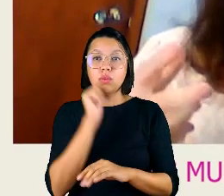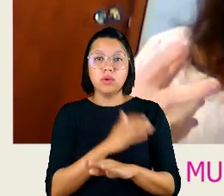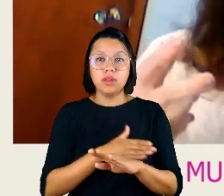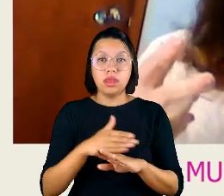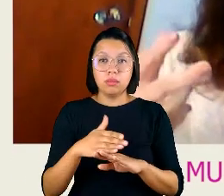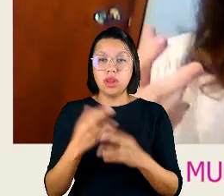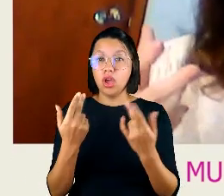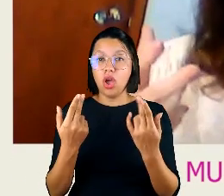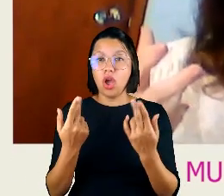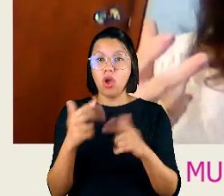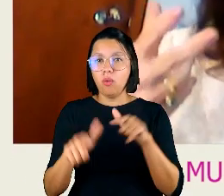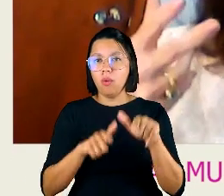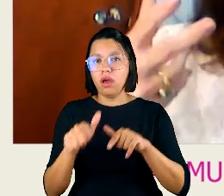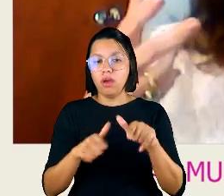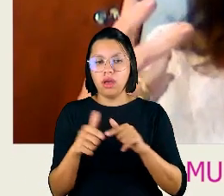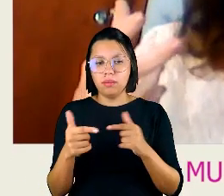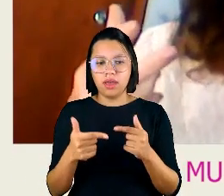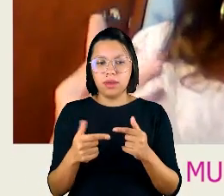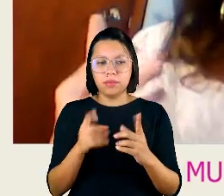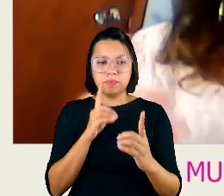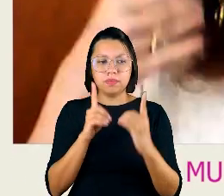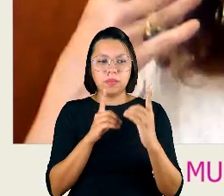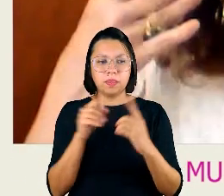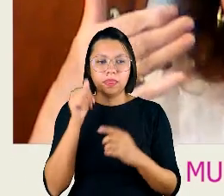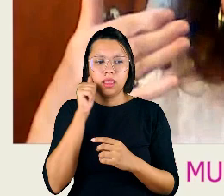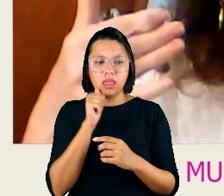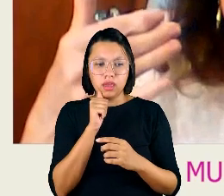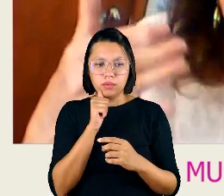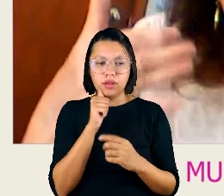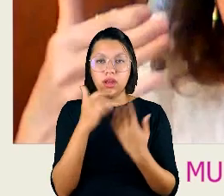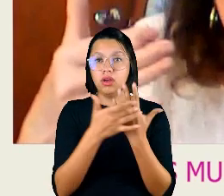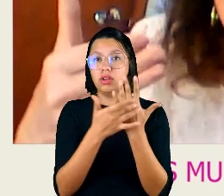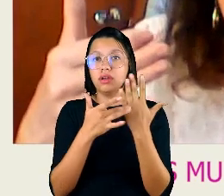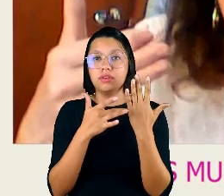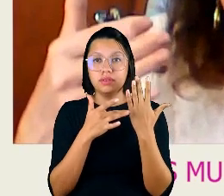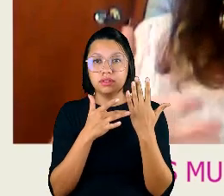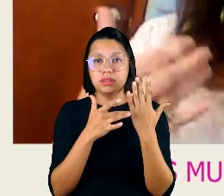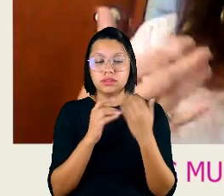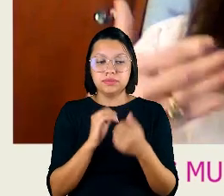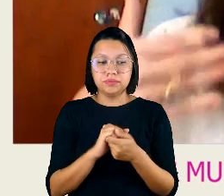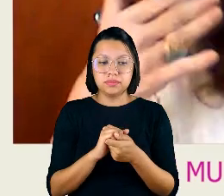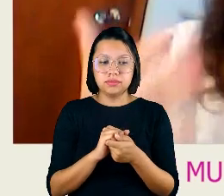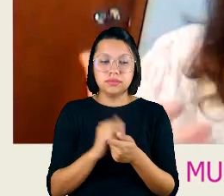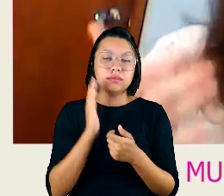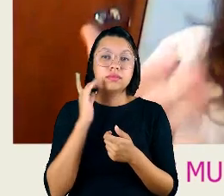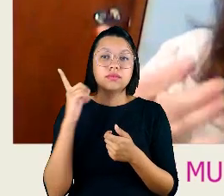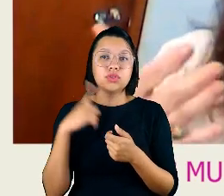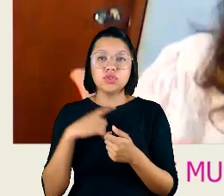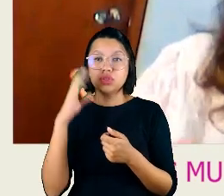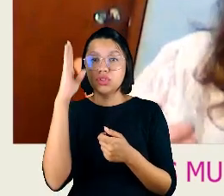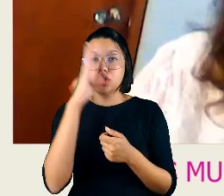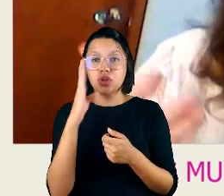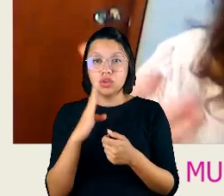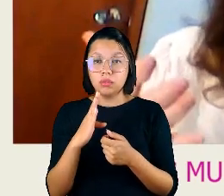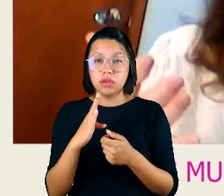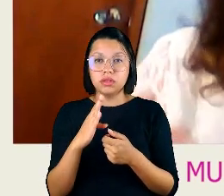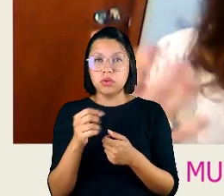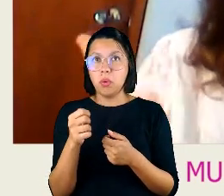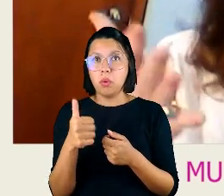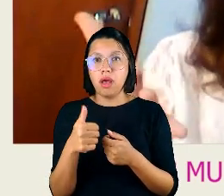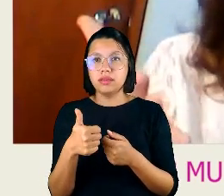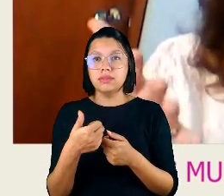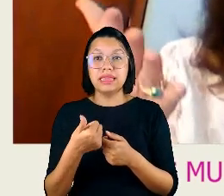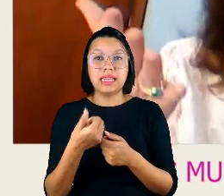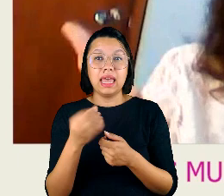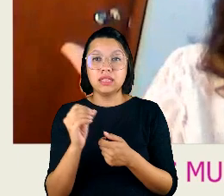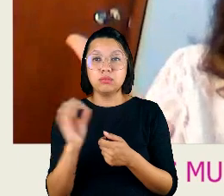Quando nós atendemos mulheres com deficiência, a gente tem no Brasil cerca de 10% das pessoas